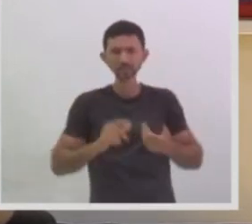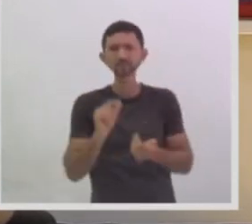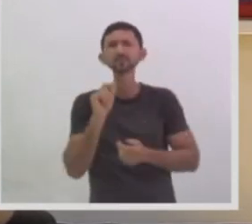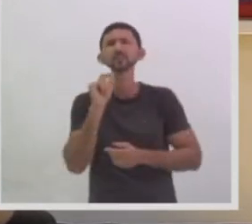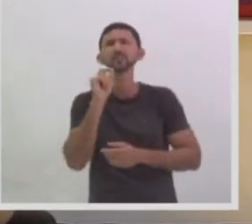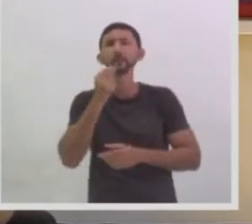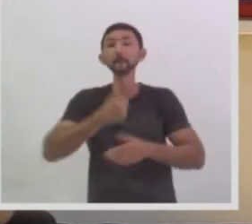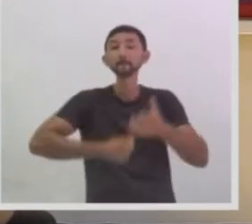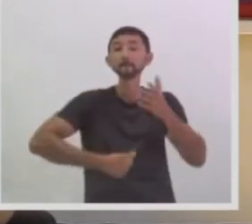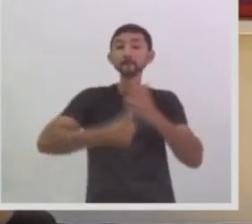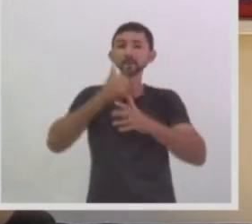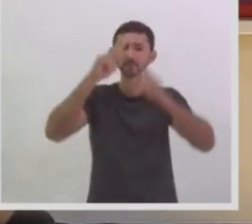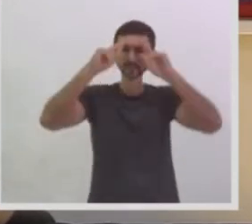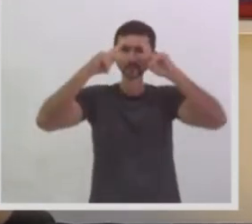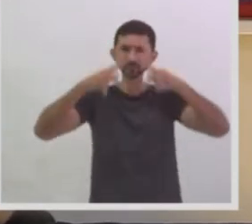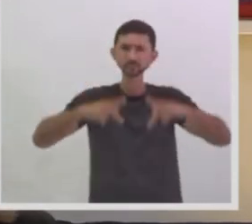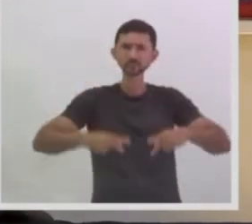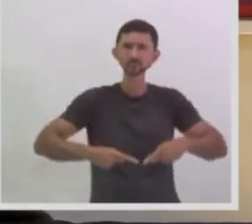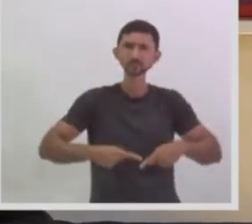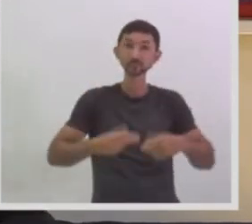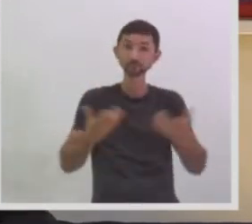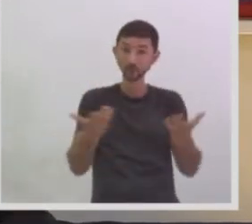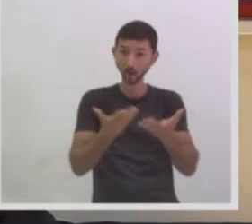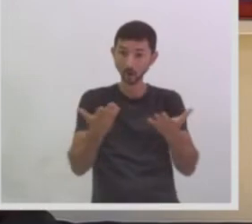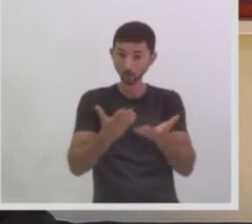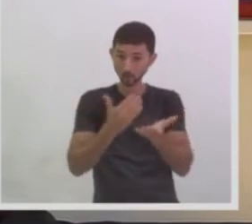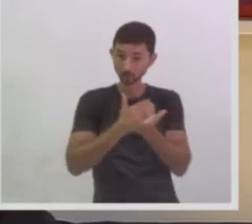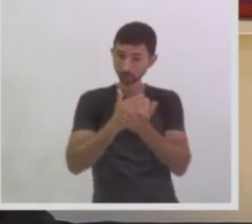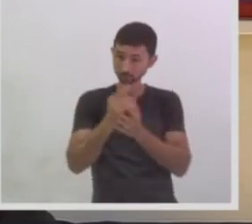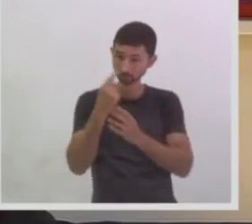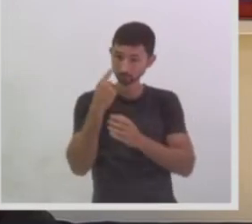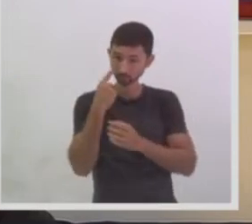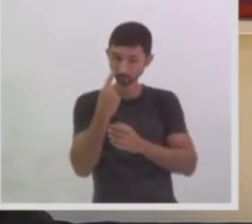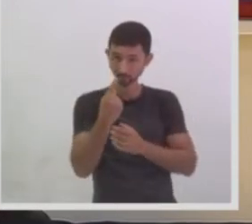humanos? É disso que nós vamos trabalhar agora.